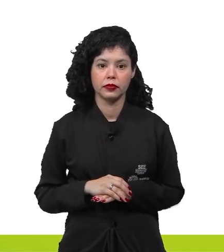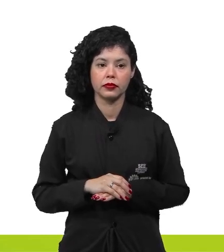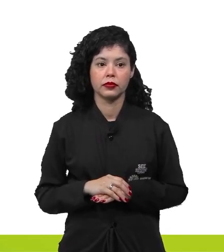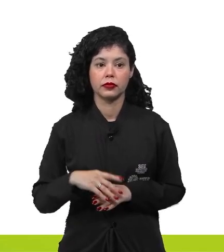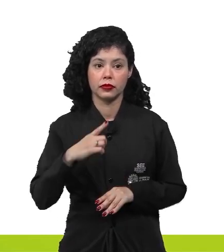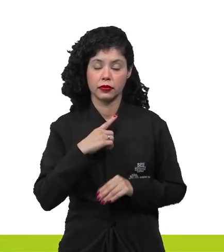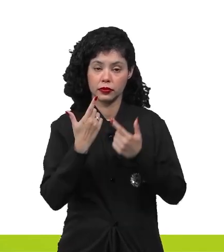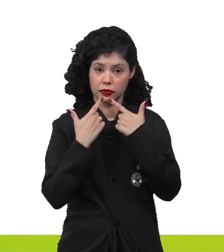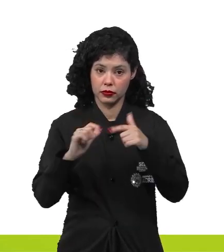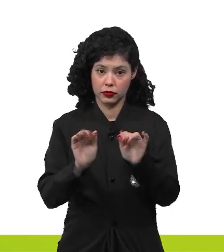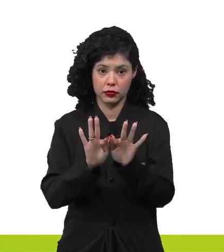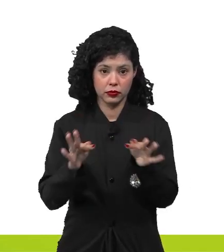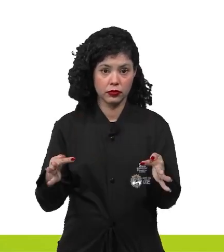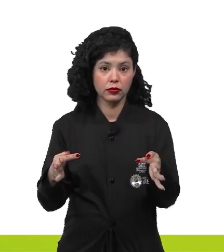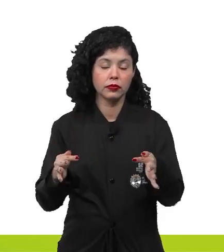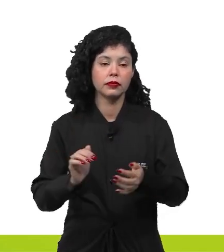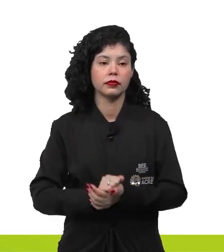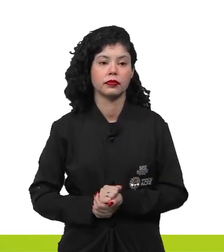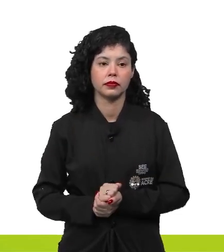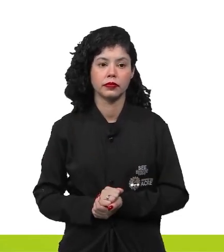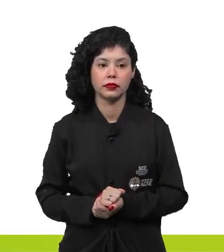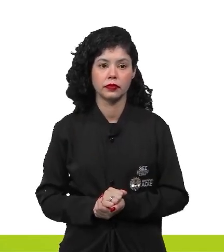temos uma linguagem simples,